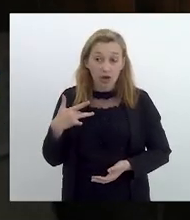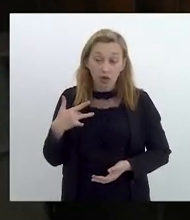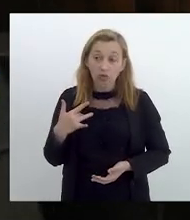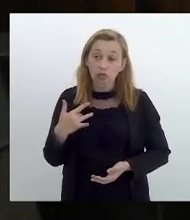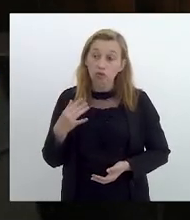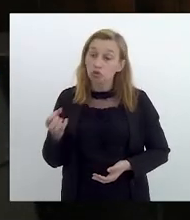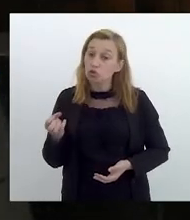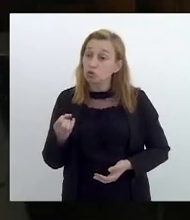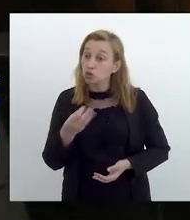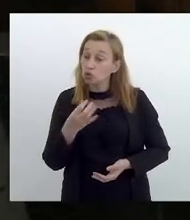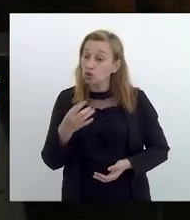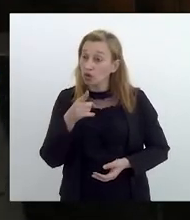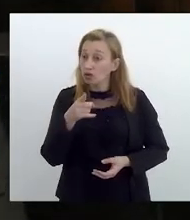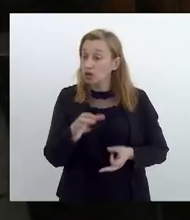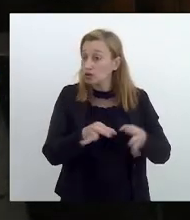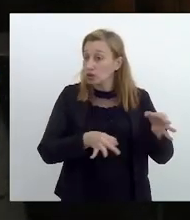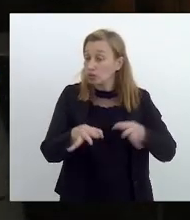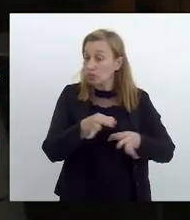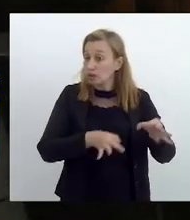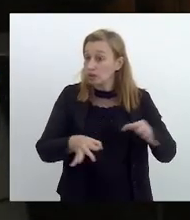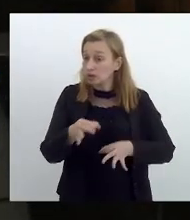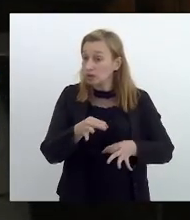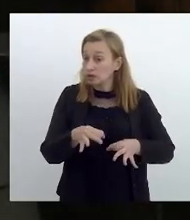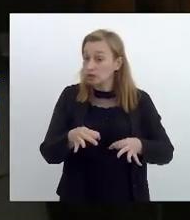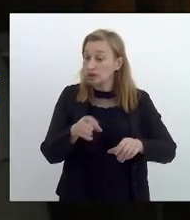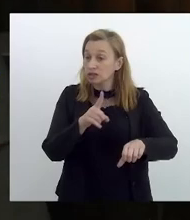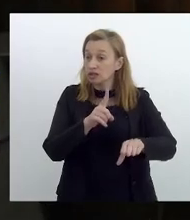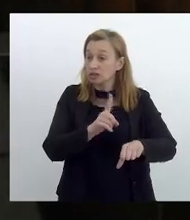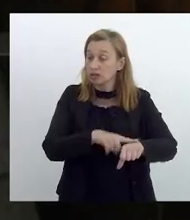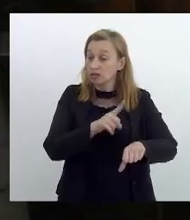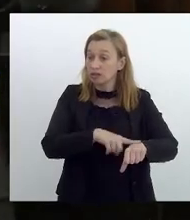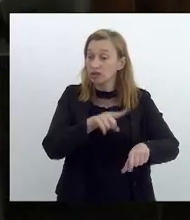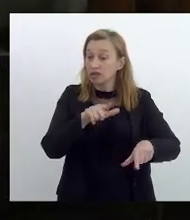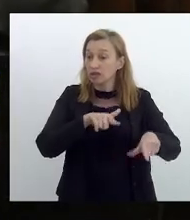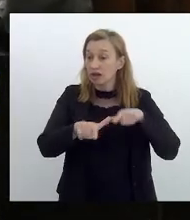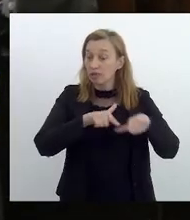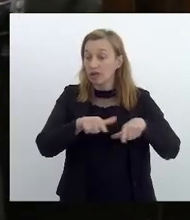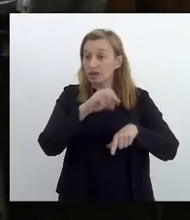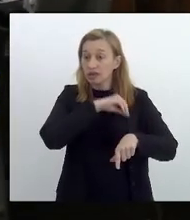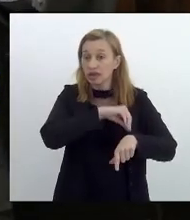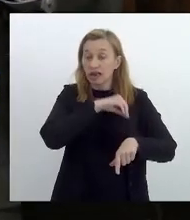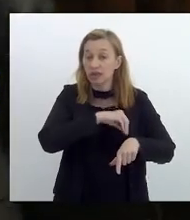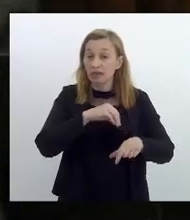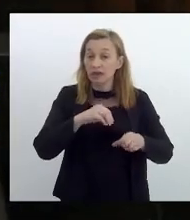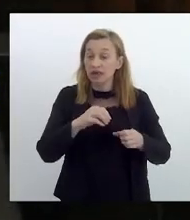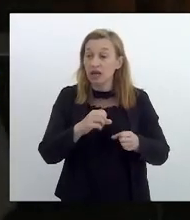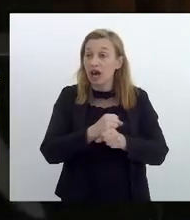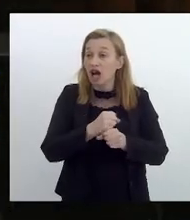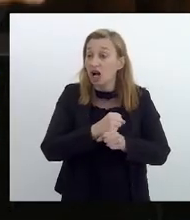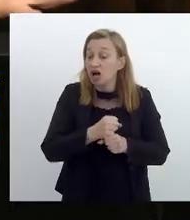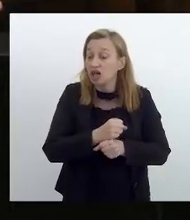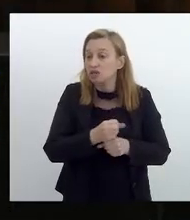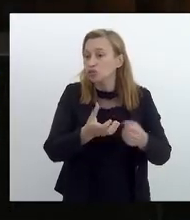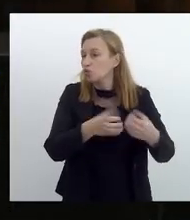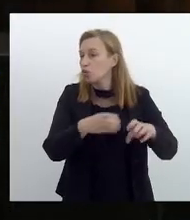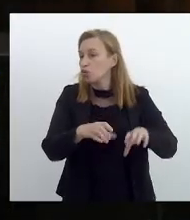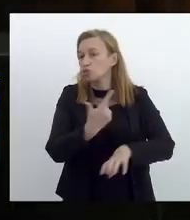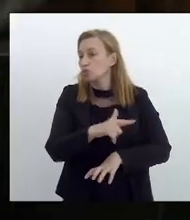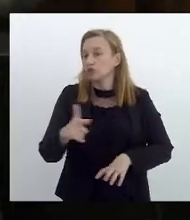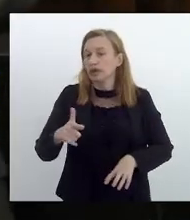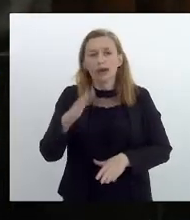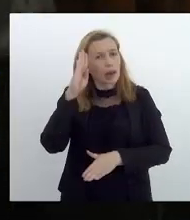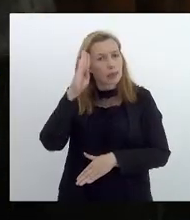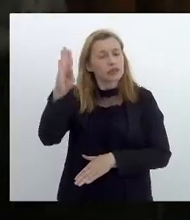recentemente o seu plano de cargos e salários mas não abre concurso duas décadas então é fundamental